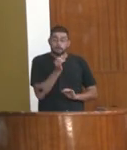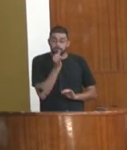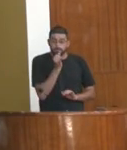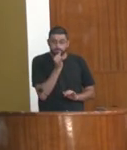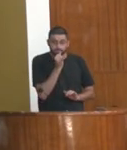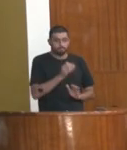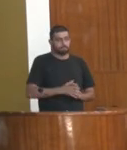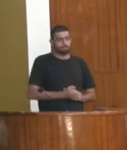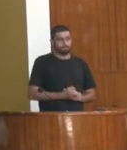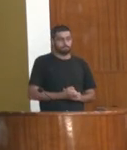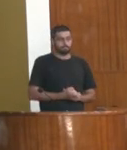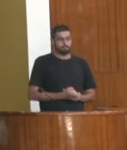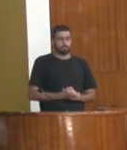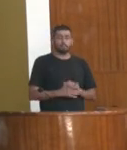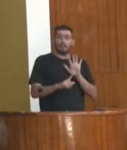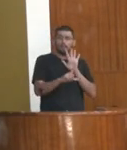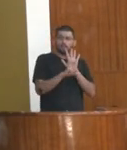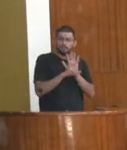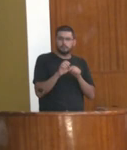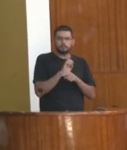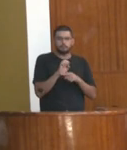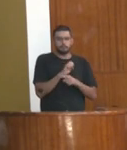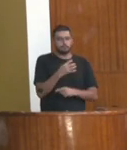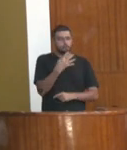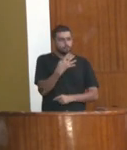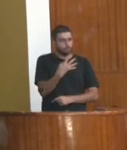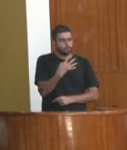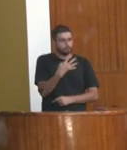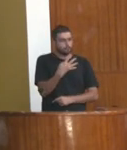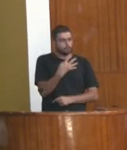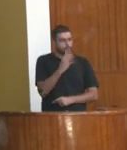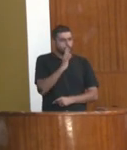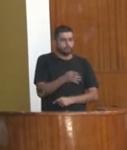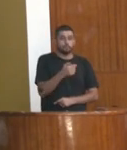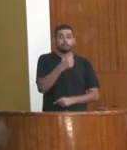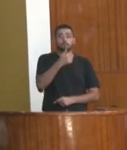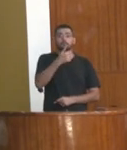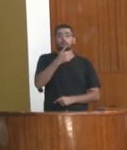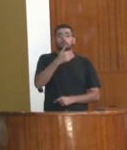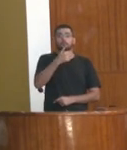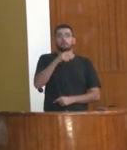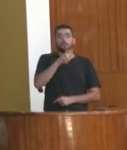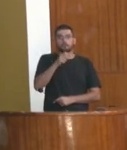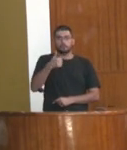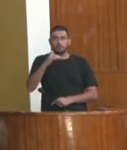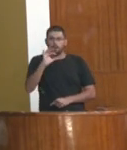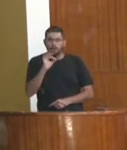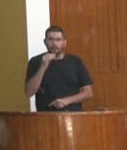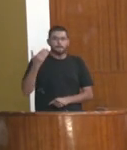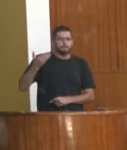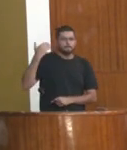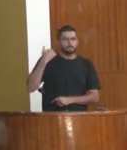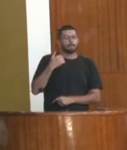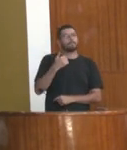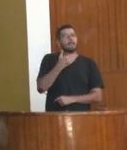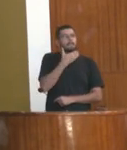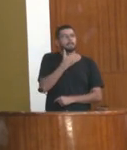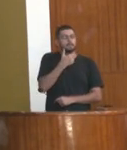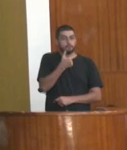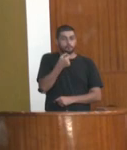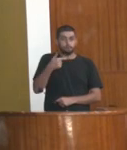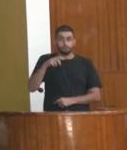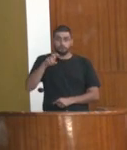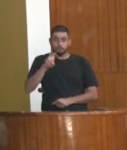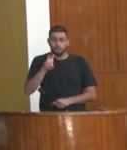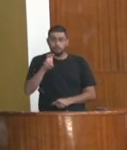exemplo, nós temos a lei estadual 4.510 de 2005, de 12 de dezembro de 2005, ela